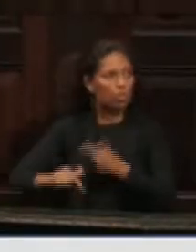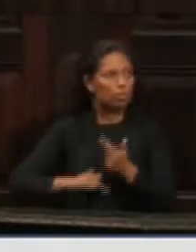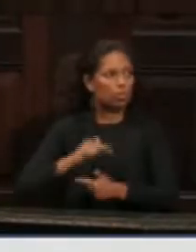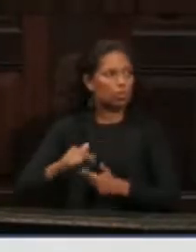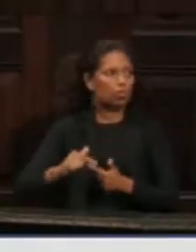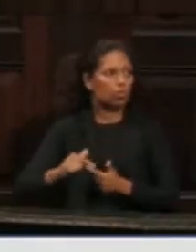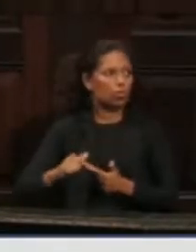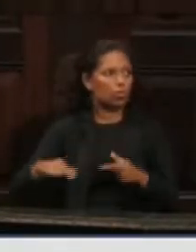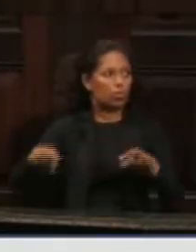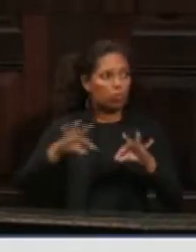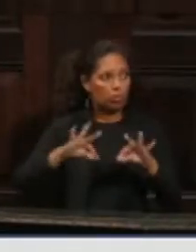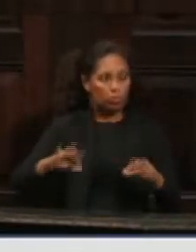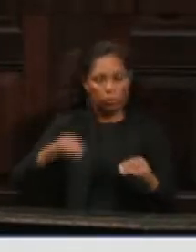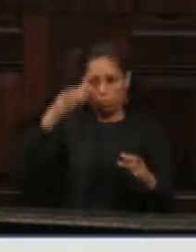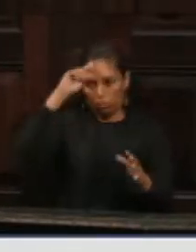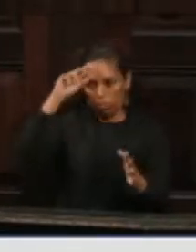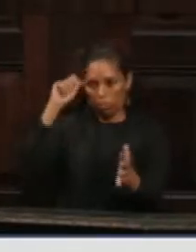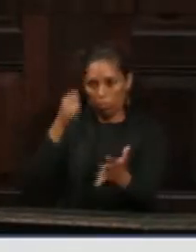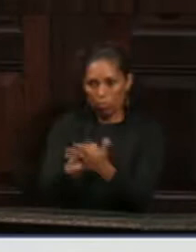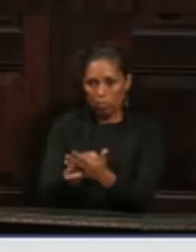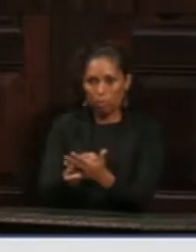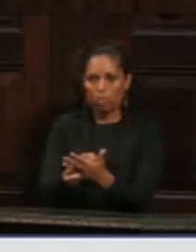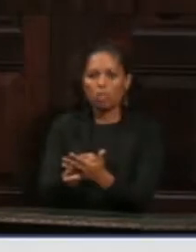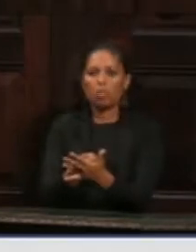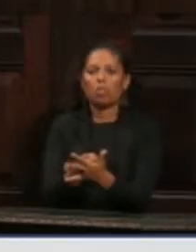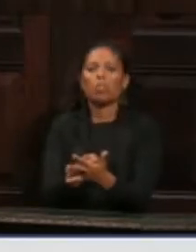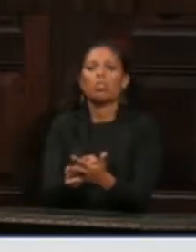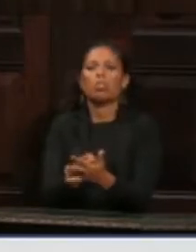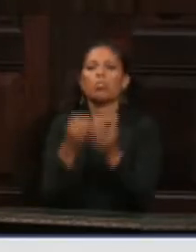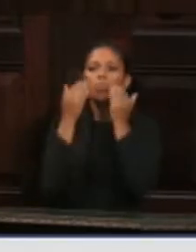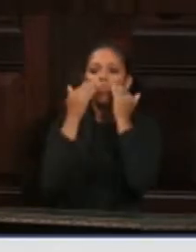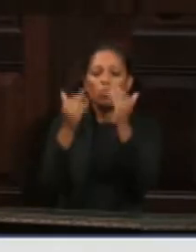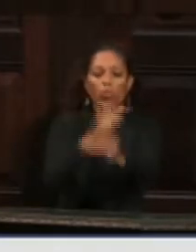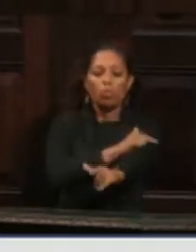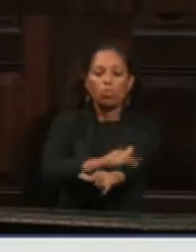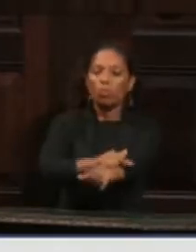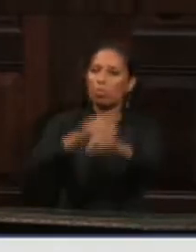de tudo, seja uma decisão moral, porque é isso que mais carece o nosso Estado. Obrigado, senhor presidente.